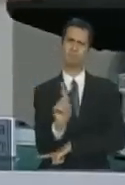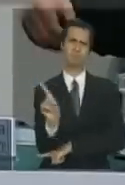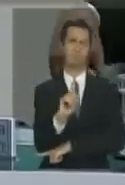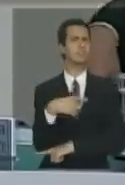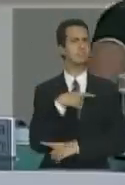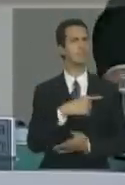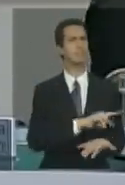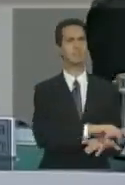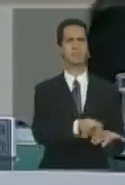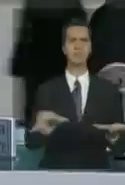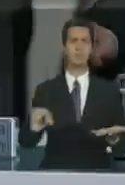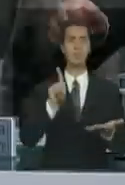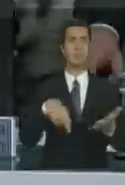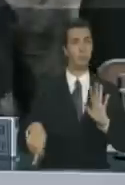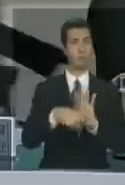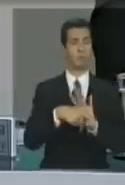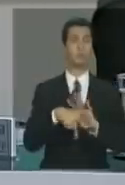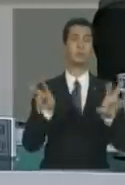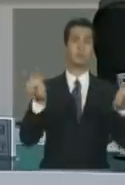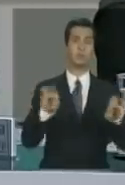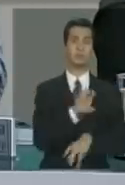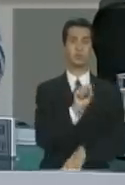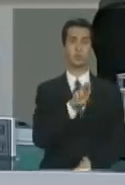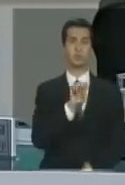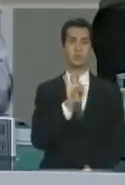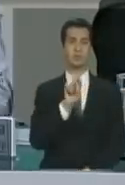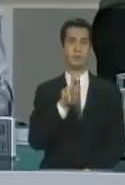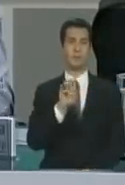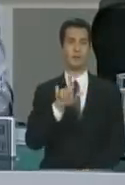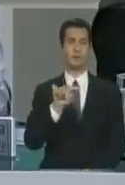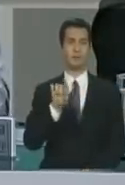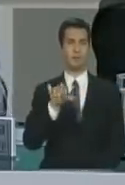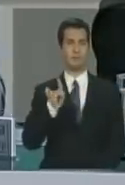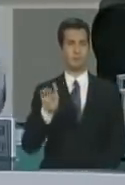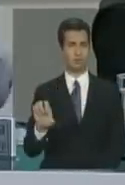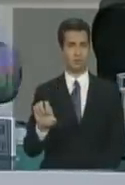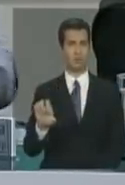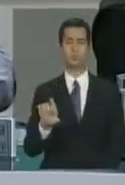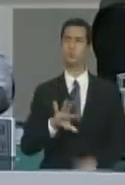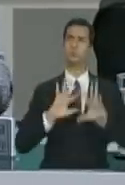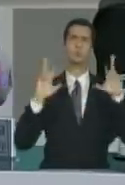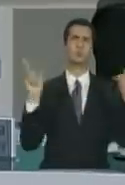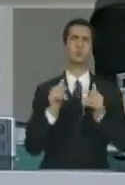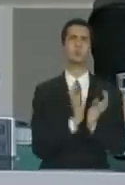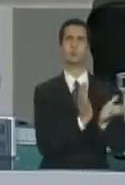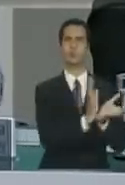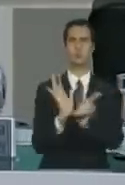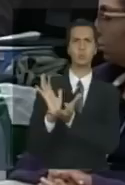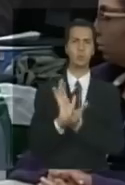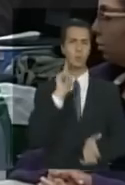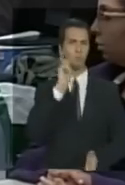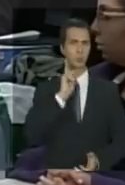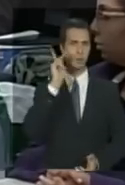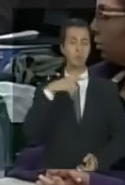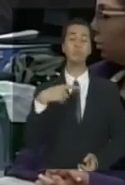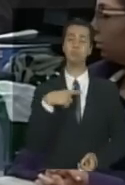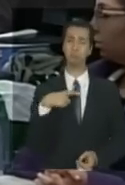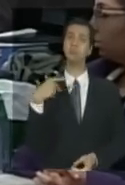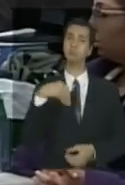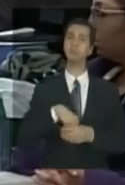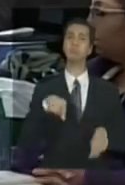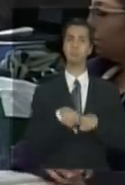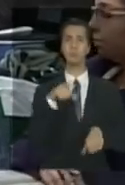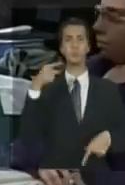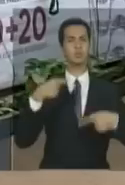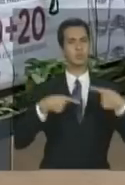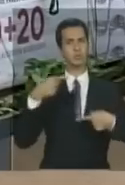pensando em sustentabilidade e desenvolvimento, e que está em todos os grupos políticos que hoje debatem o futuro do planeta do ponto de vista do